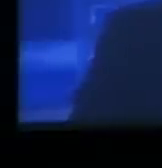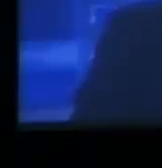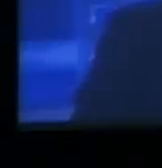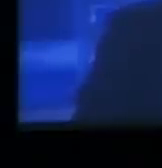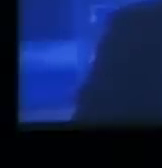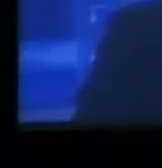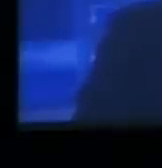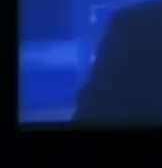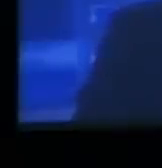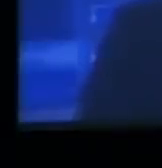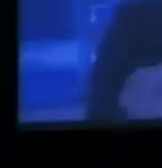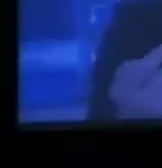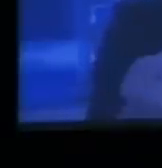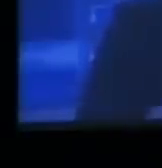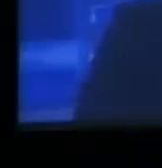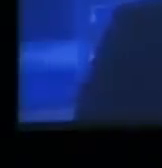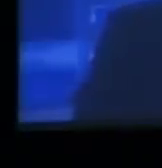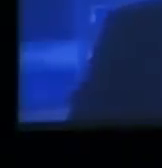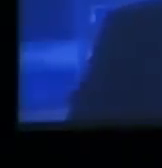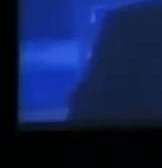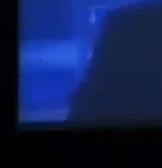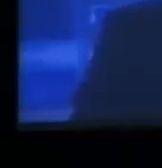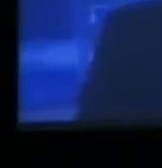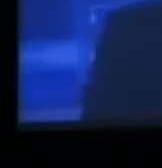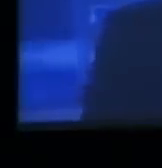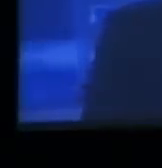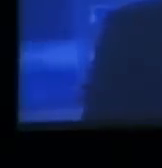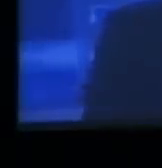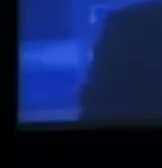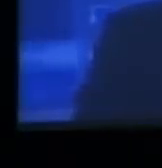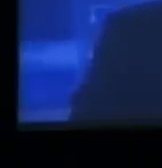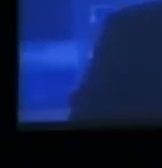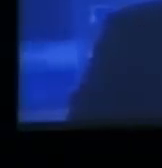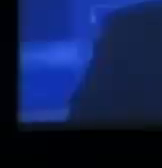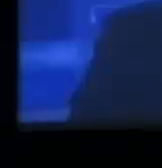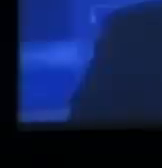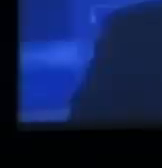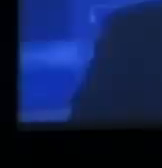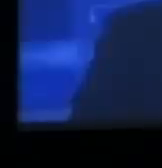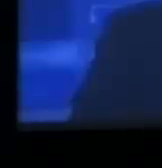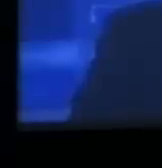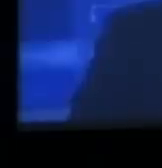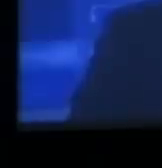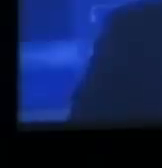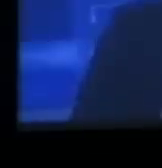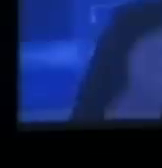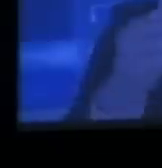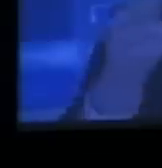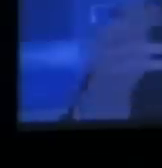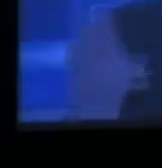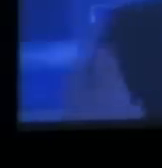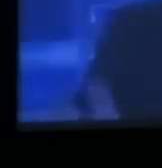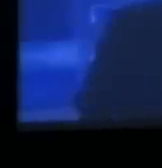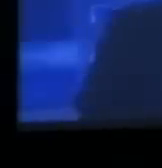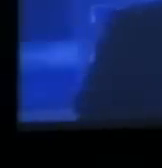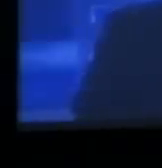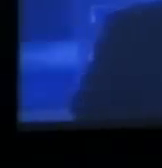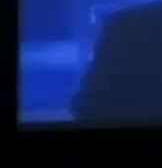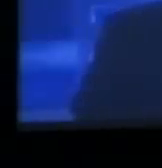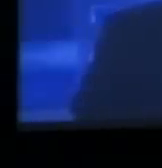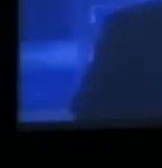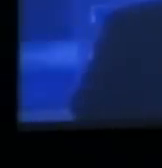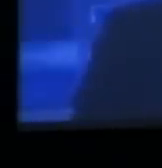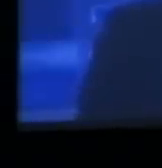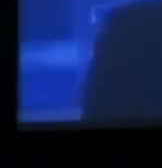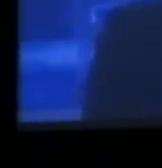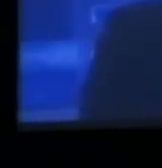fechadura, jogar tubos de corretivo no ventilador, esconder a pasta do professor em dia de prova e tantas outras coisas mais